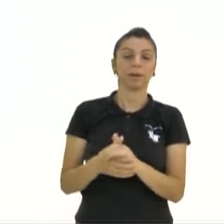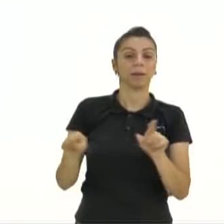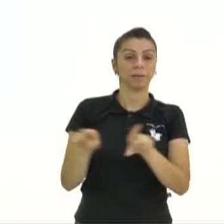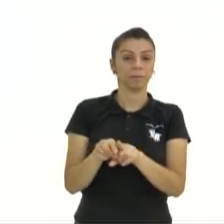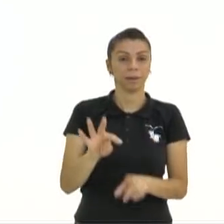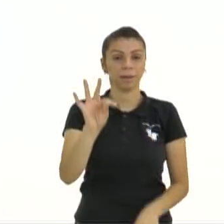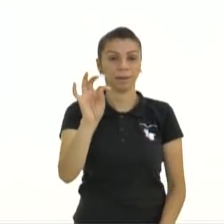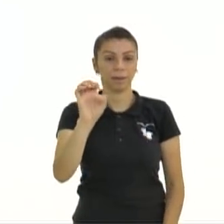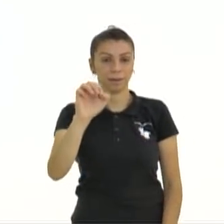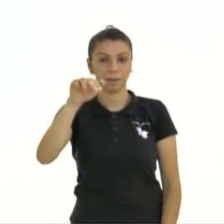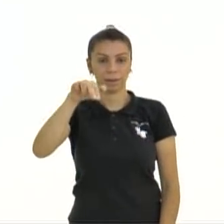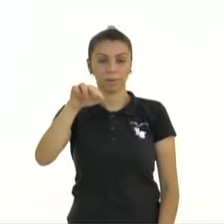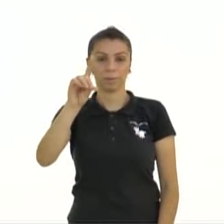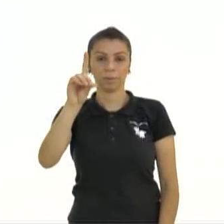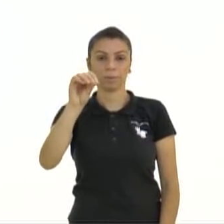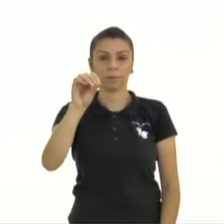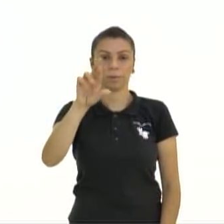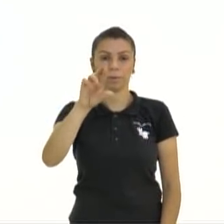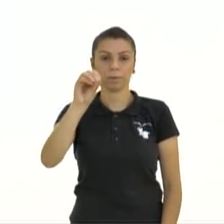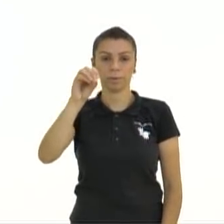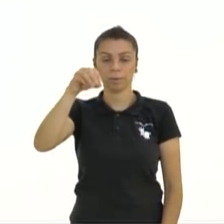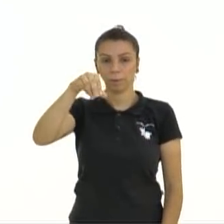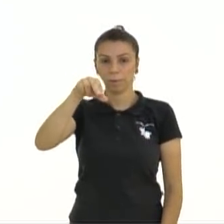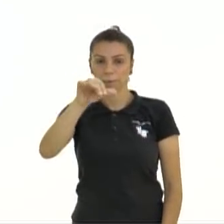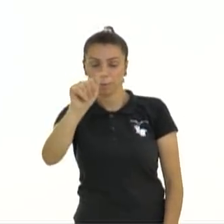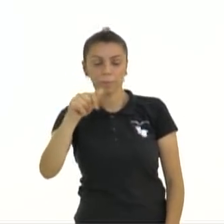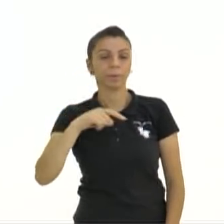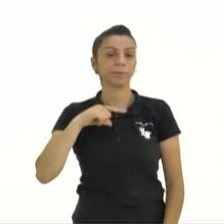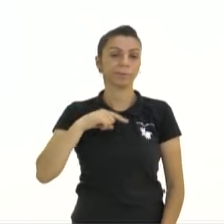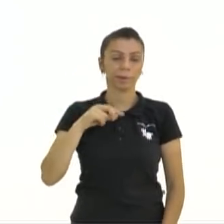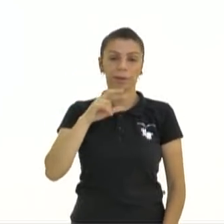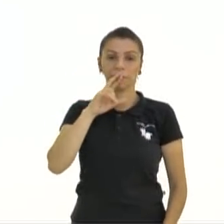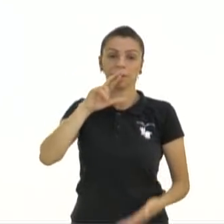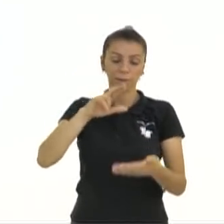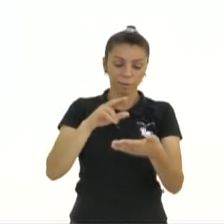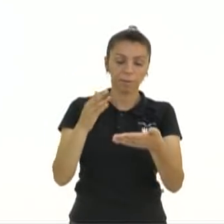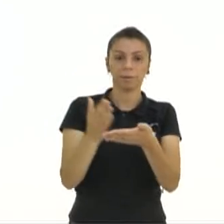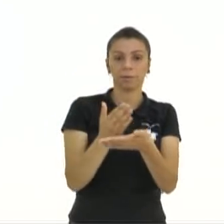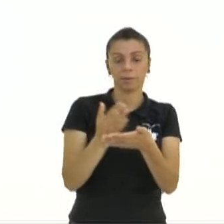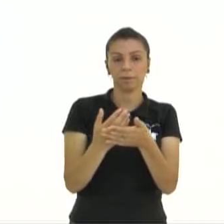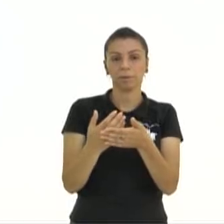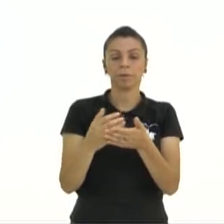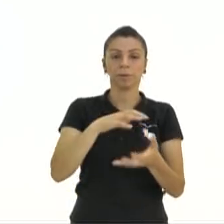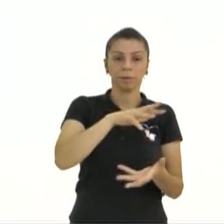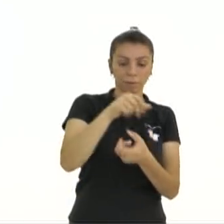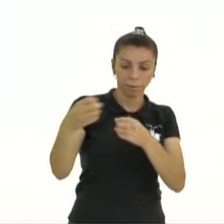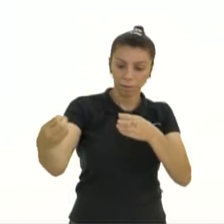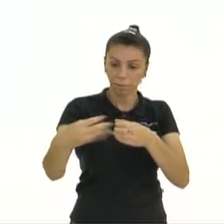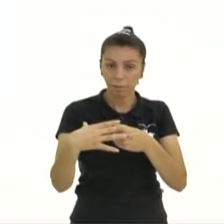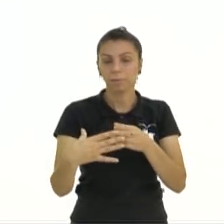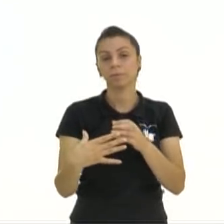ainda Pentateuco. Eles incluem relatos bíblicos da, como eu já disse, origem do mundo, dos ancestrais de Israel,